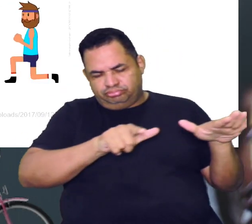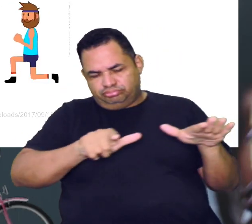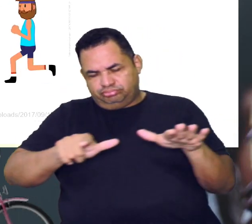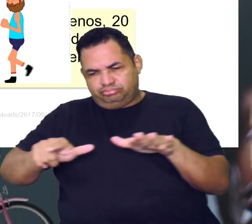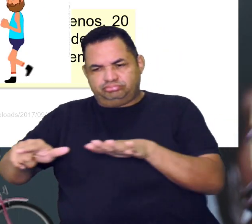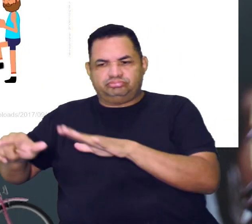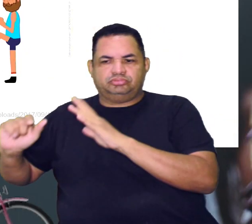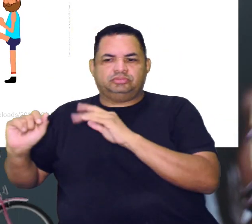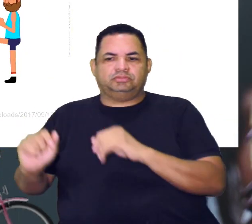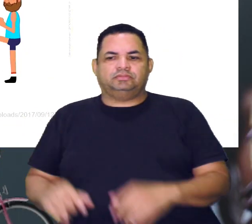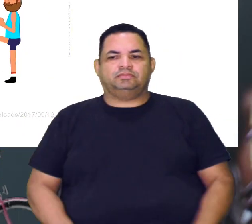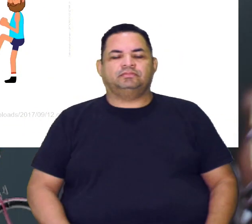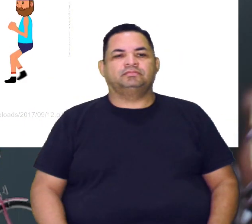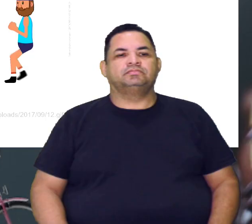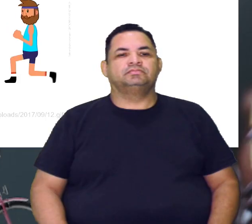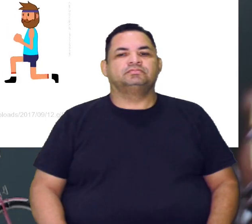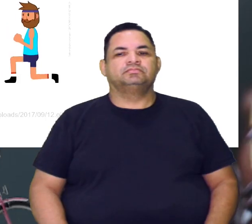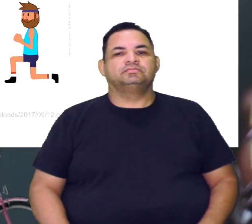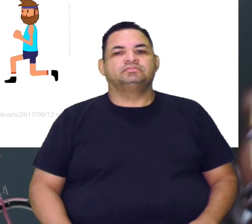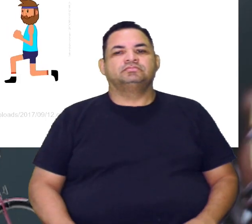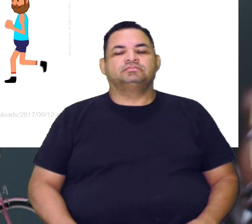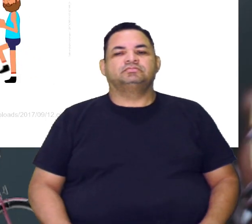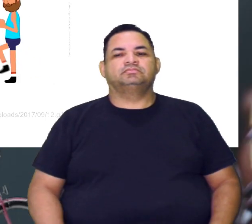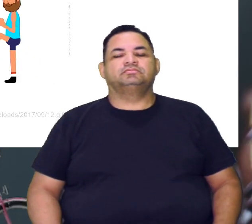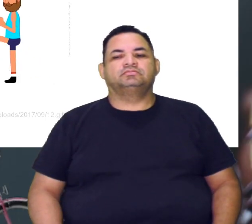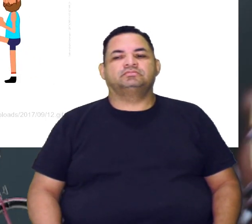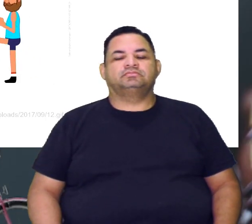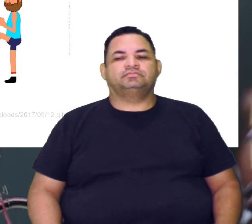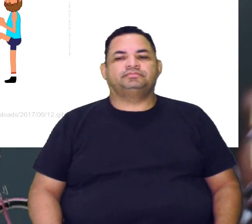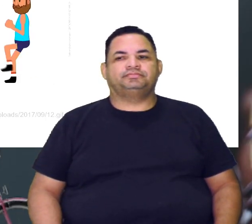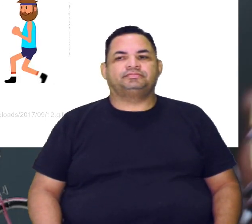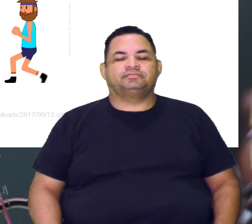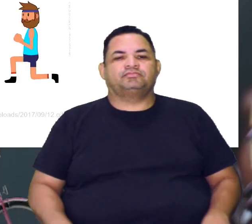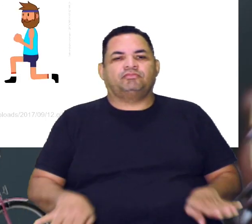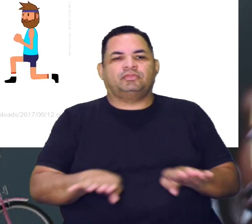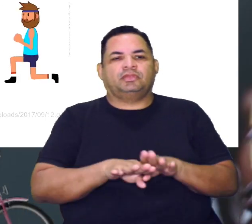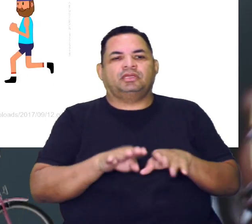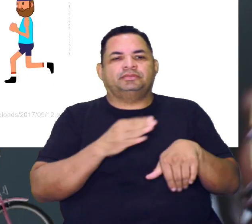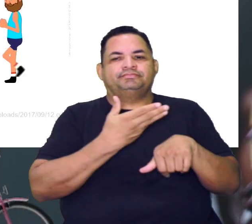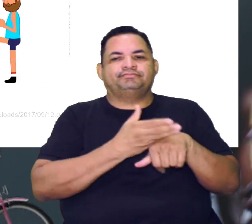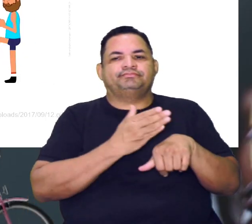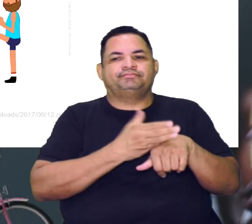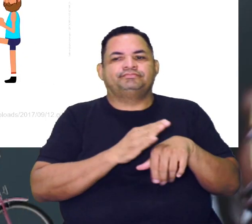né? Isso, muito bem. Ou então, a